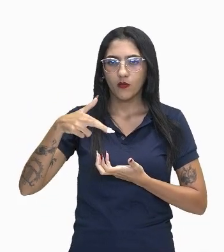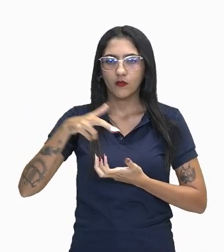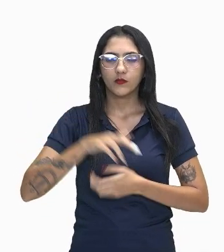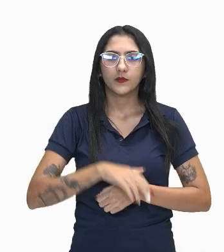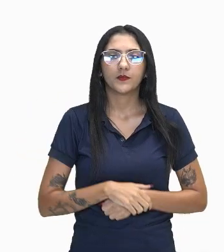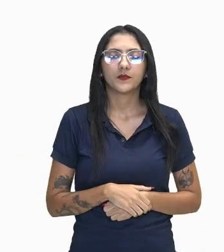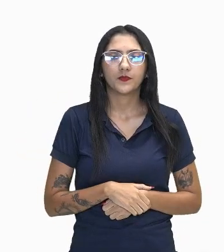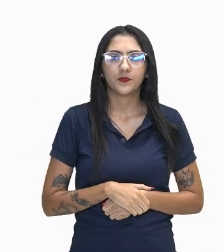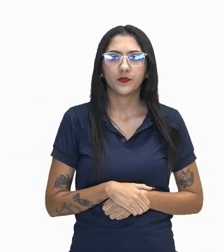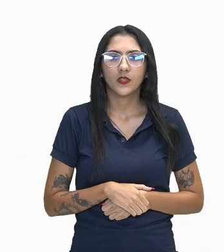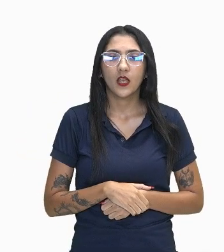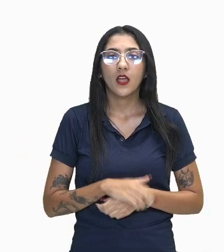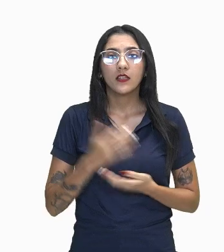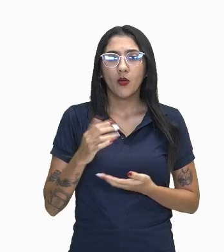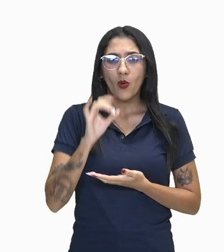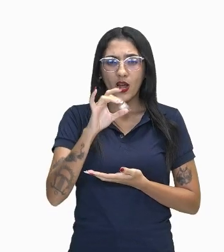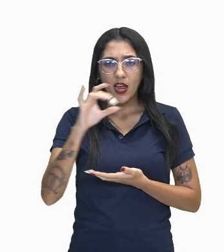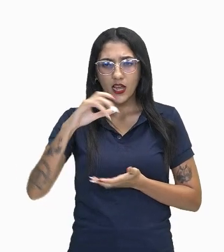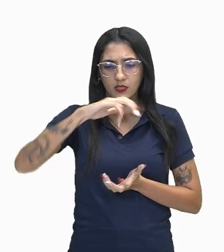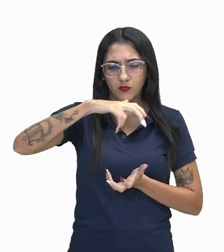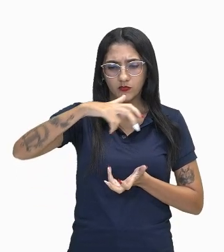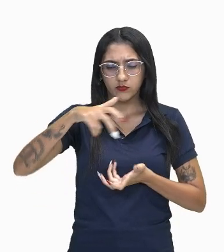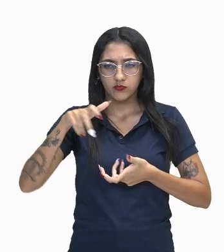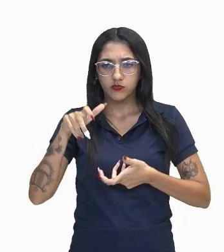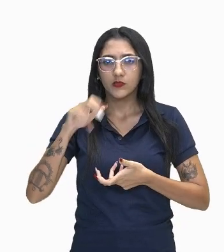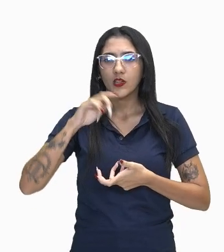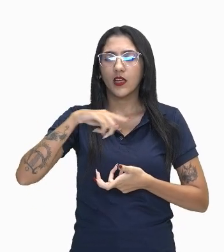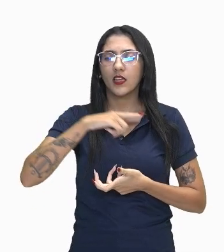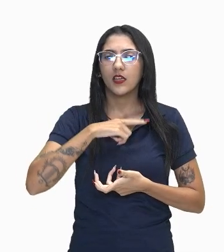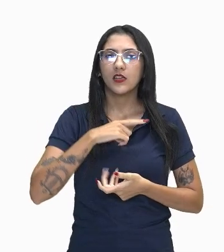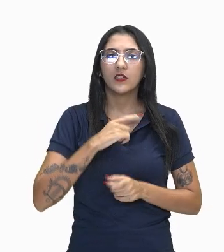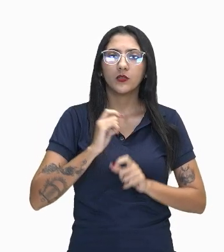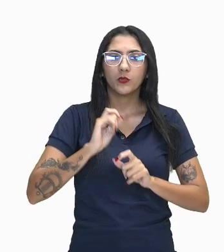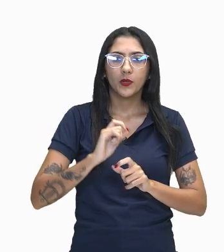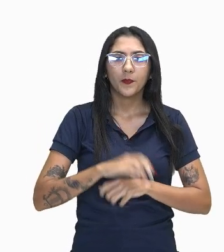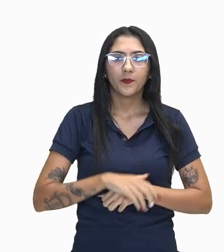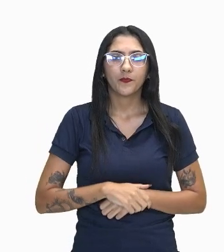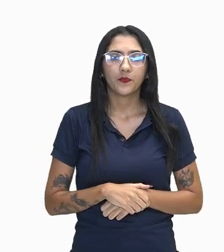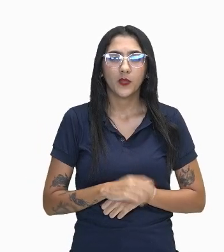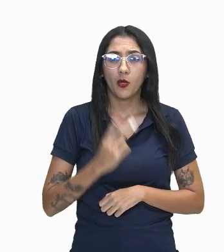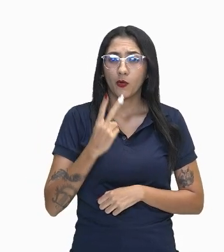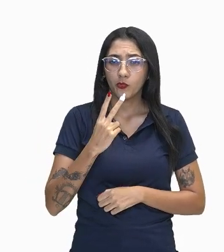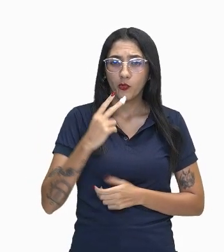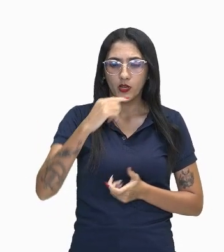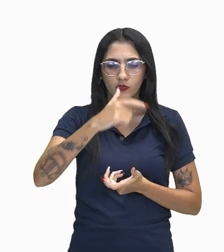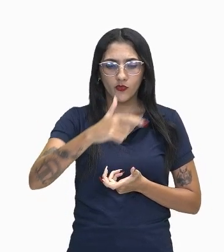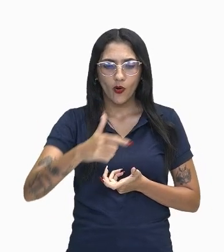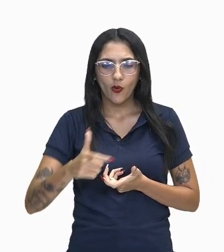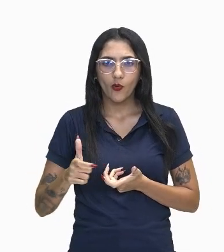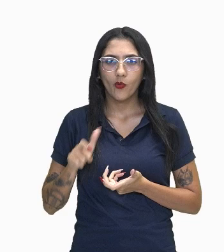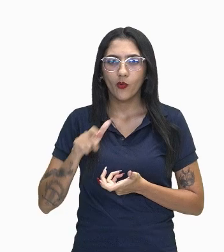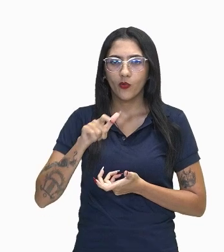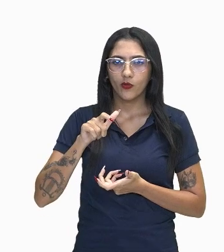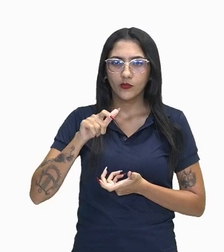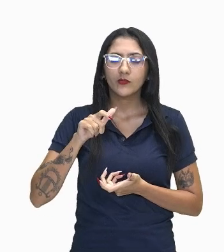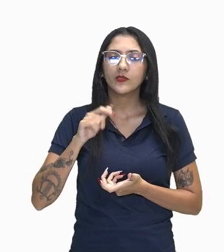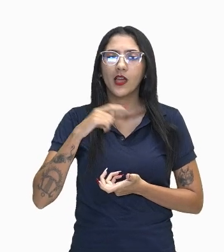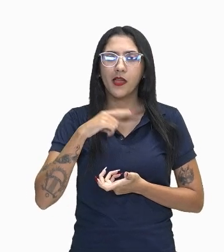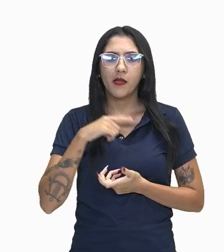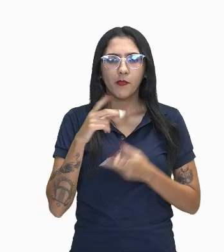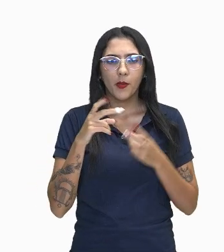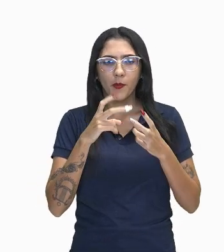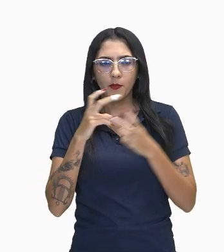Então, cada satélite ele acaba completando ali 2 voltas por dia ao redor do planeta. E isso